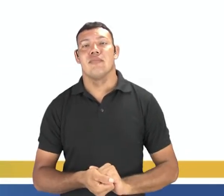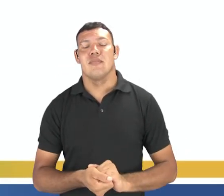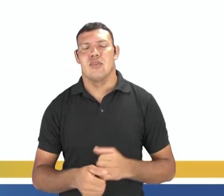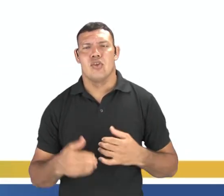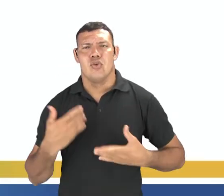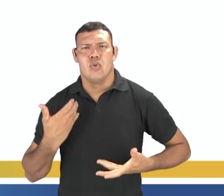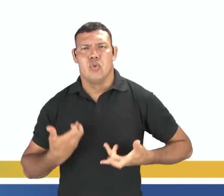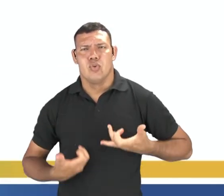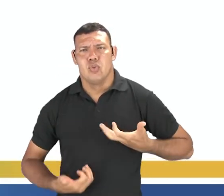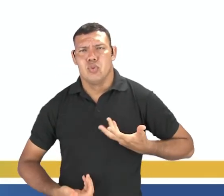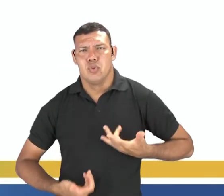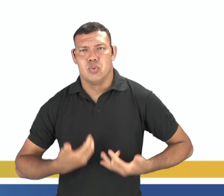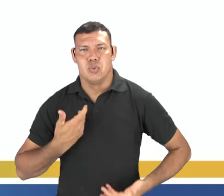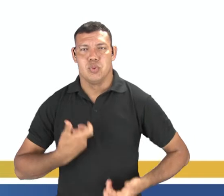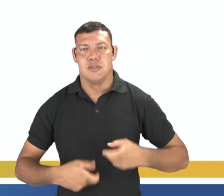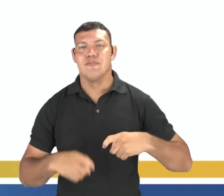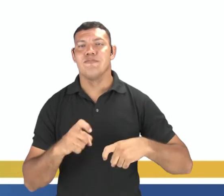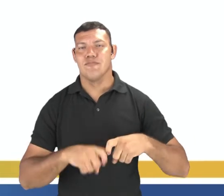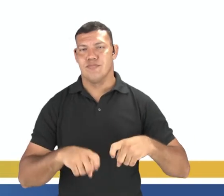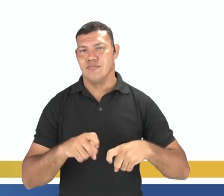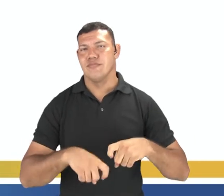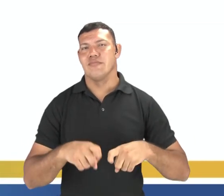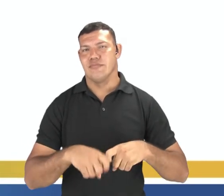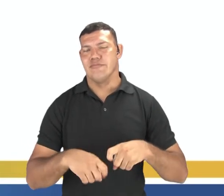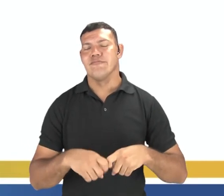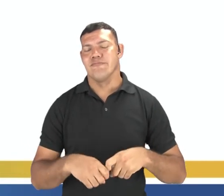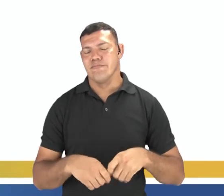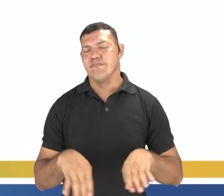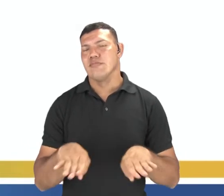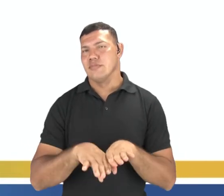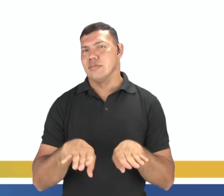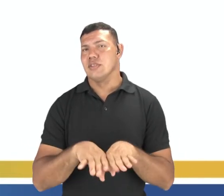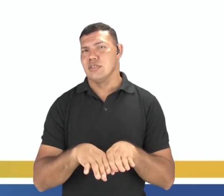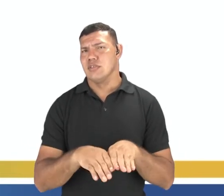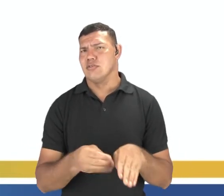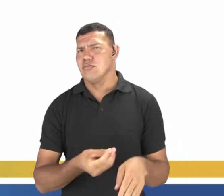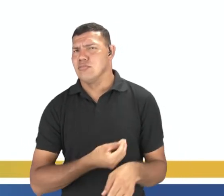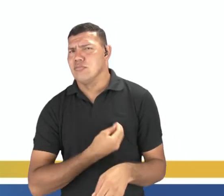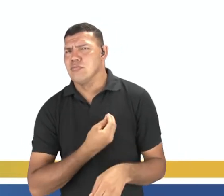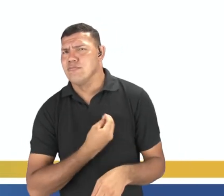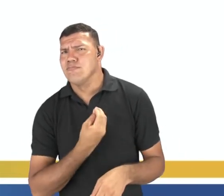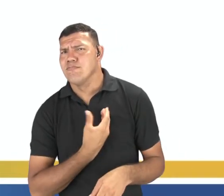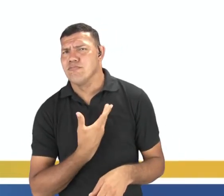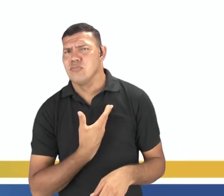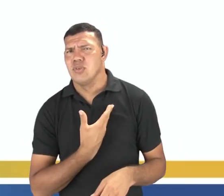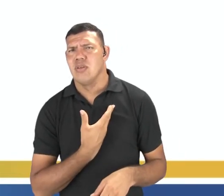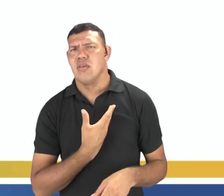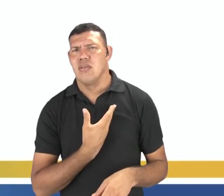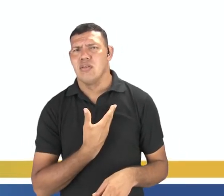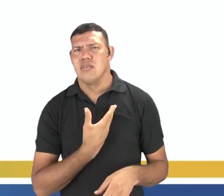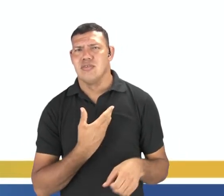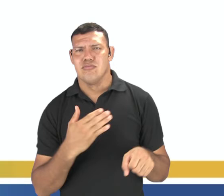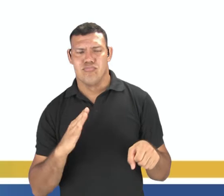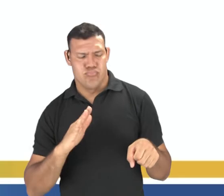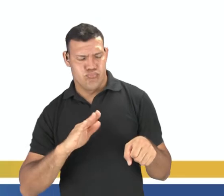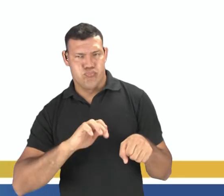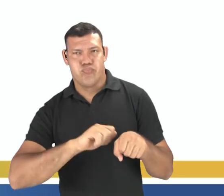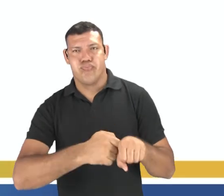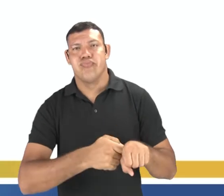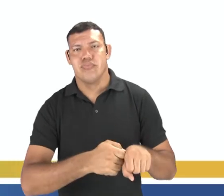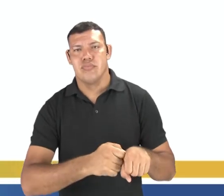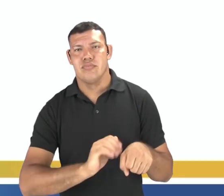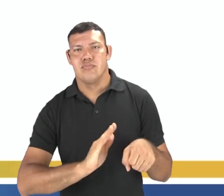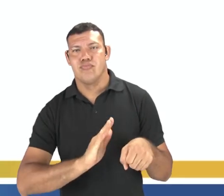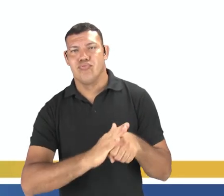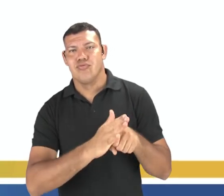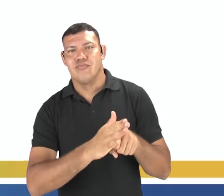estímulo sexuais. Essas glândulas, elas podem, no momento da vida, ser entupidas por infecções, alguma